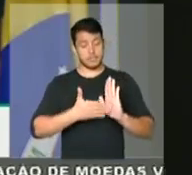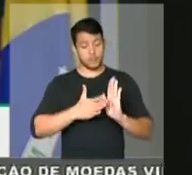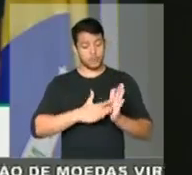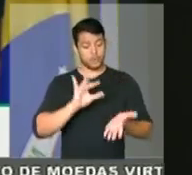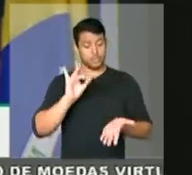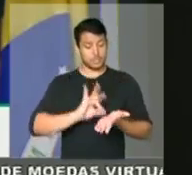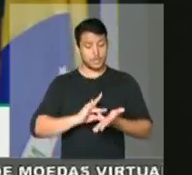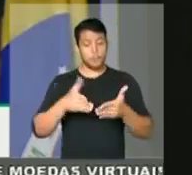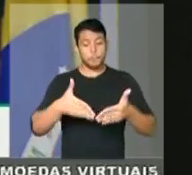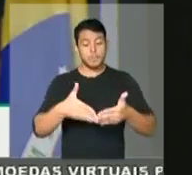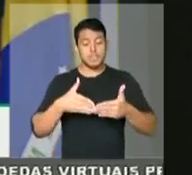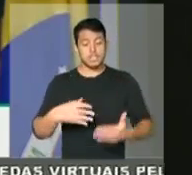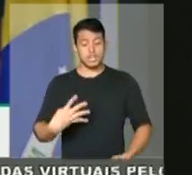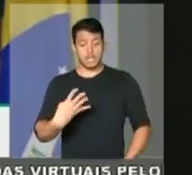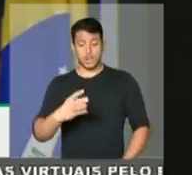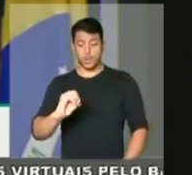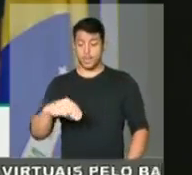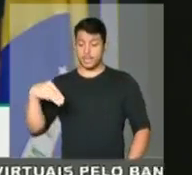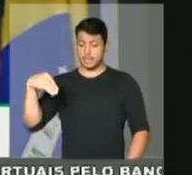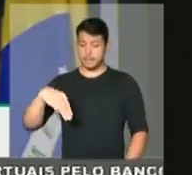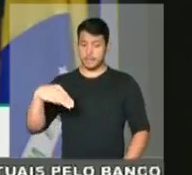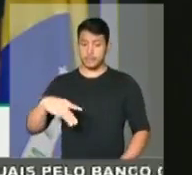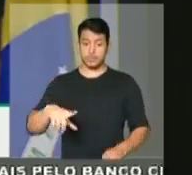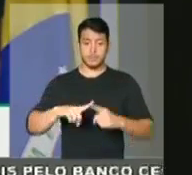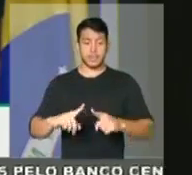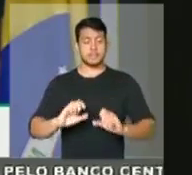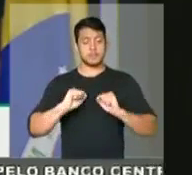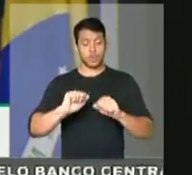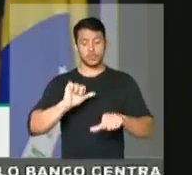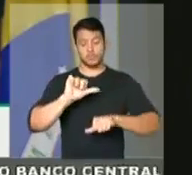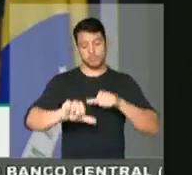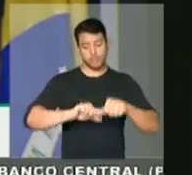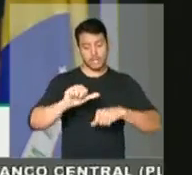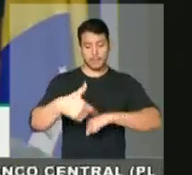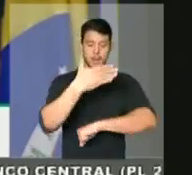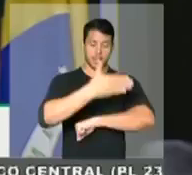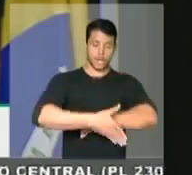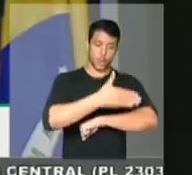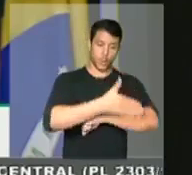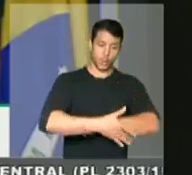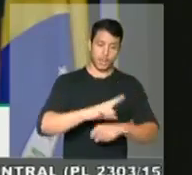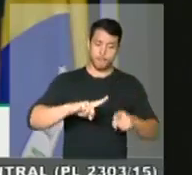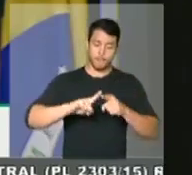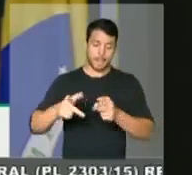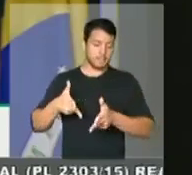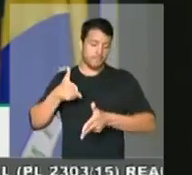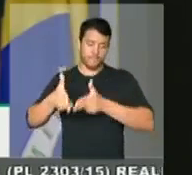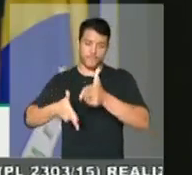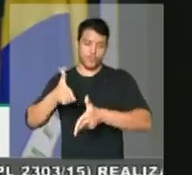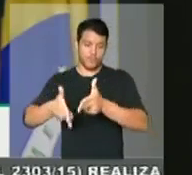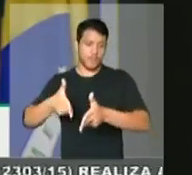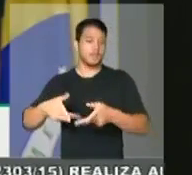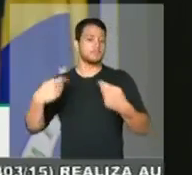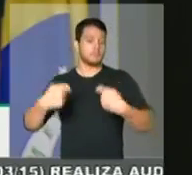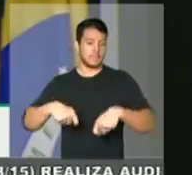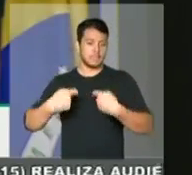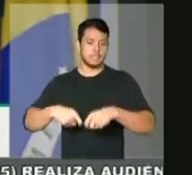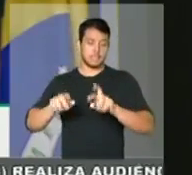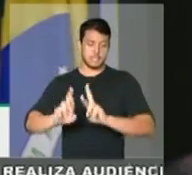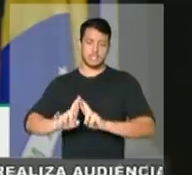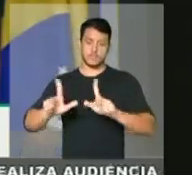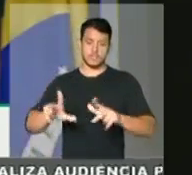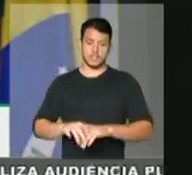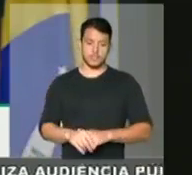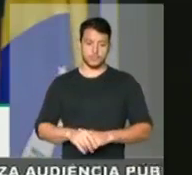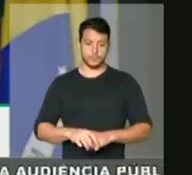original, que pode ser adequada caso de rodovias, mas não é a mesma realidade no